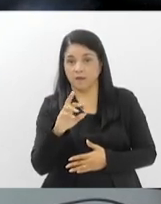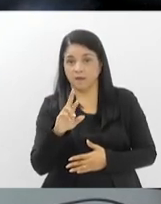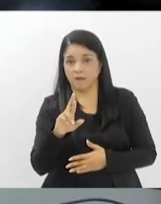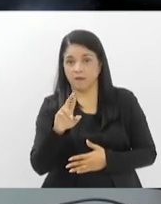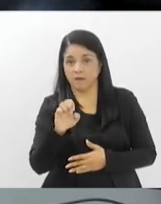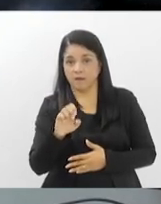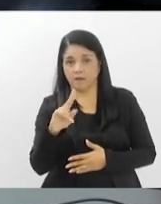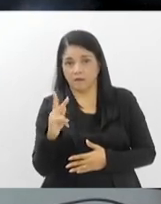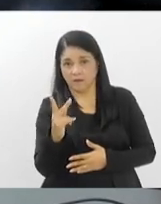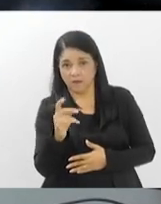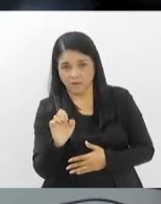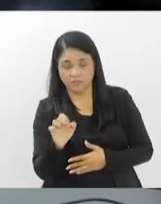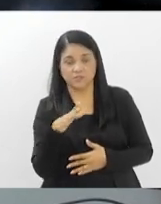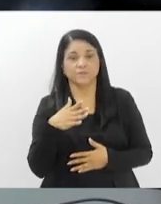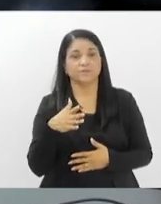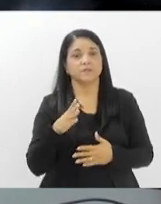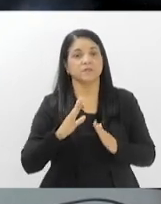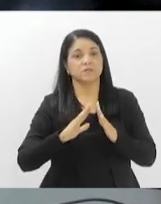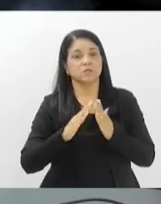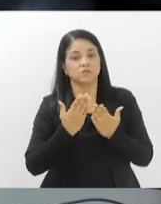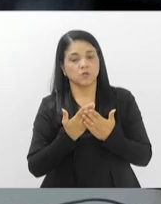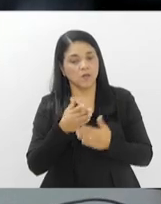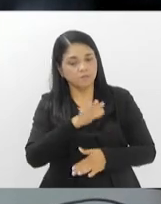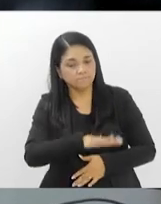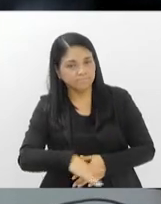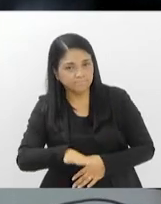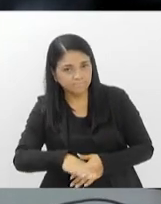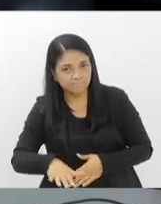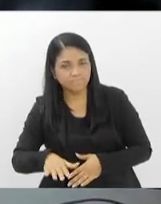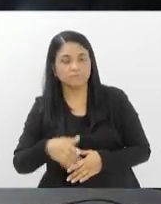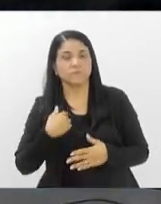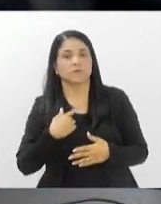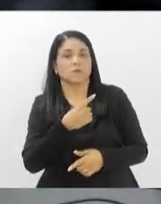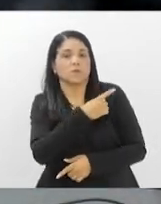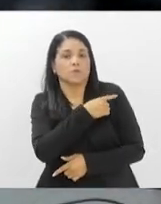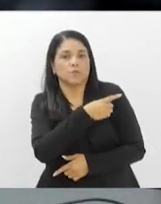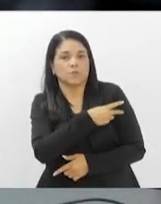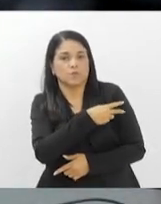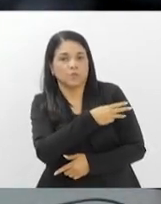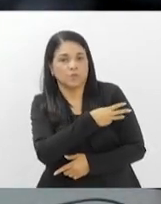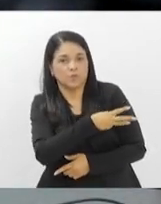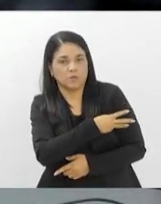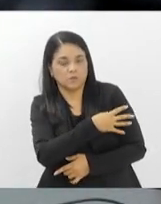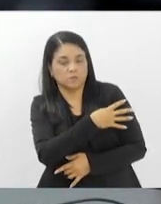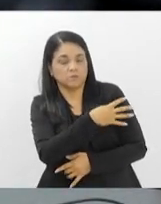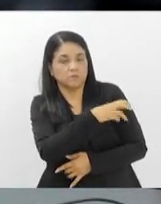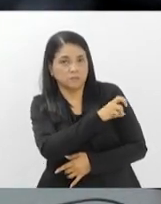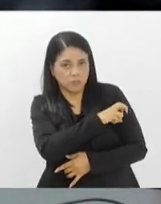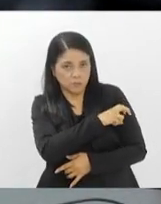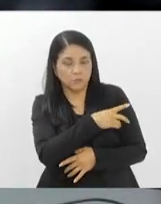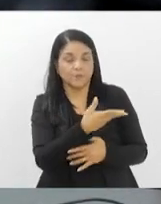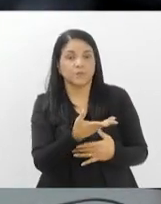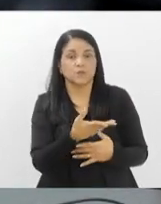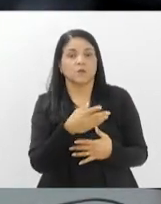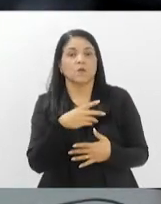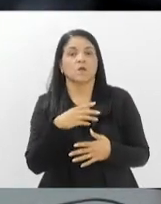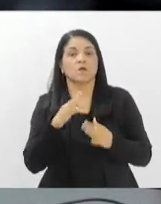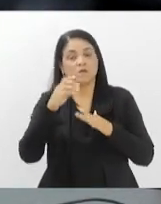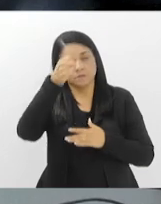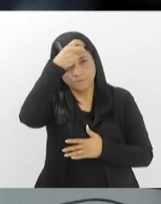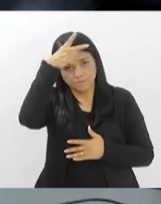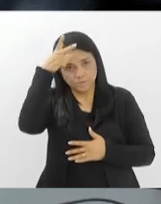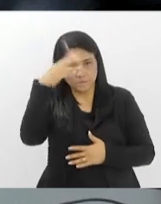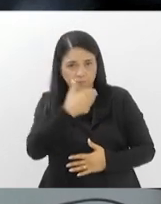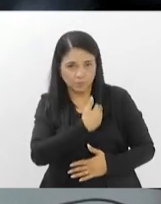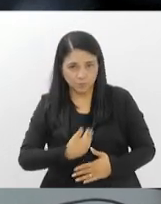unidades de educação infantil, primeiro segmento de ensino fundamental, públicos e privados. Essa seria a